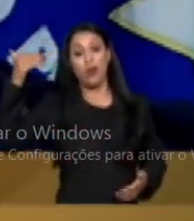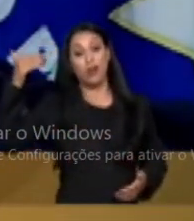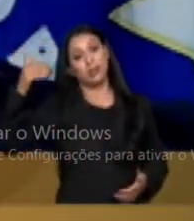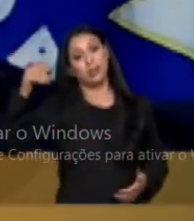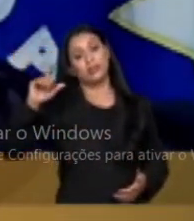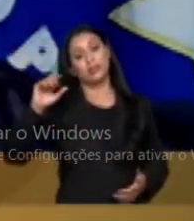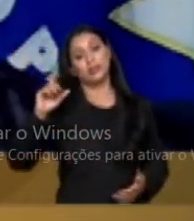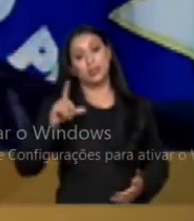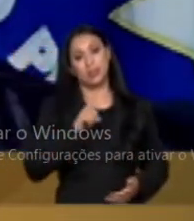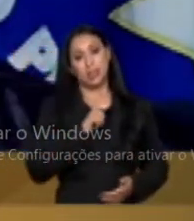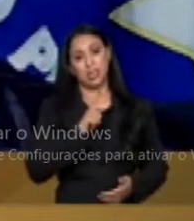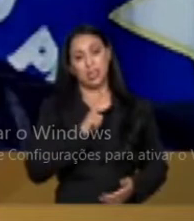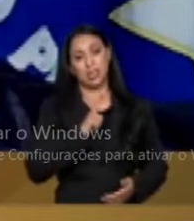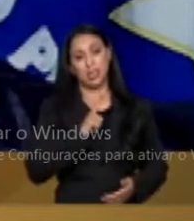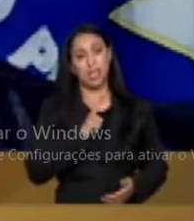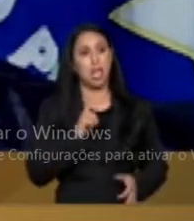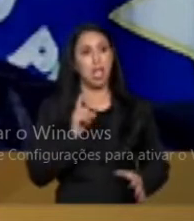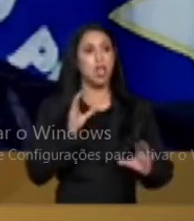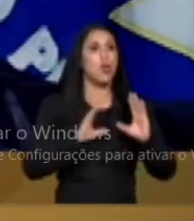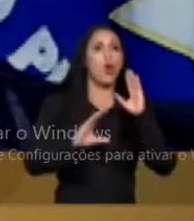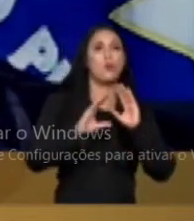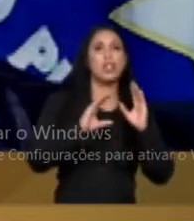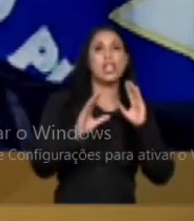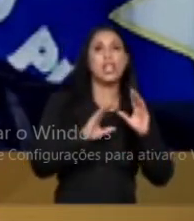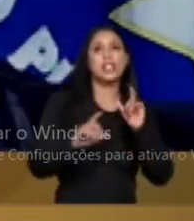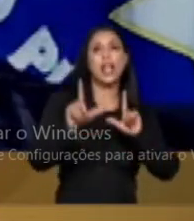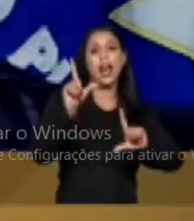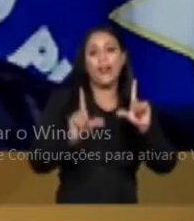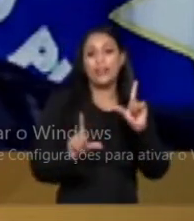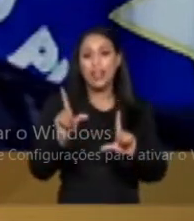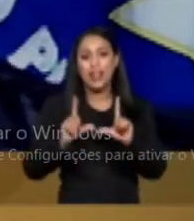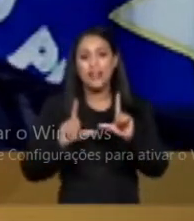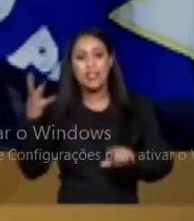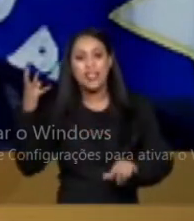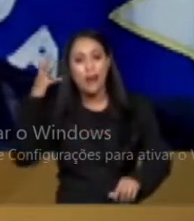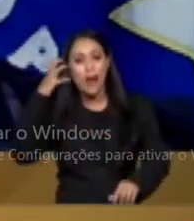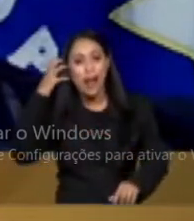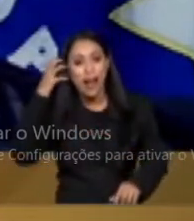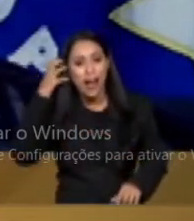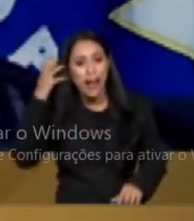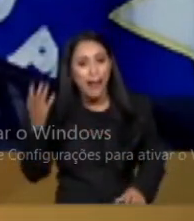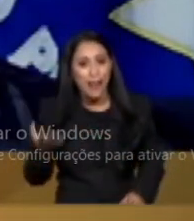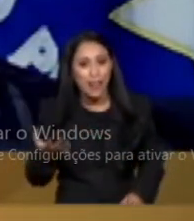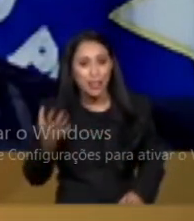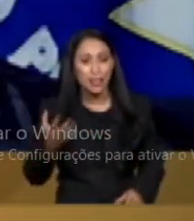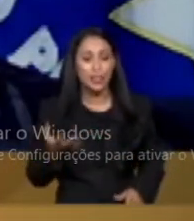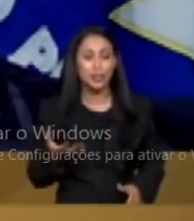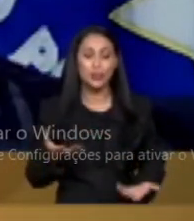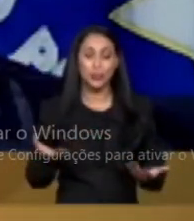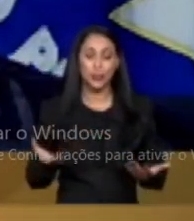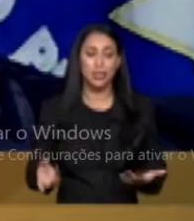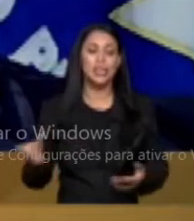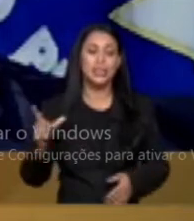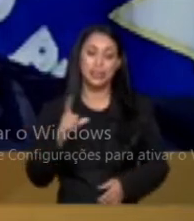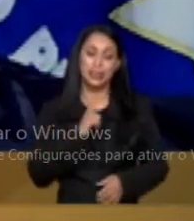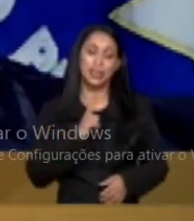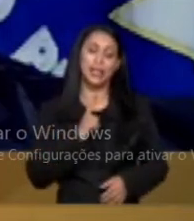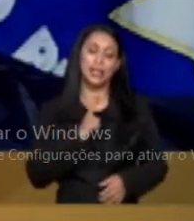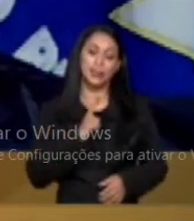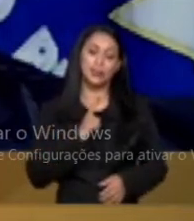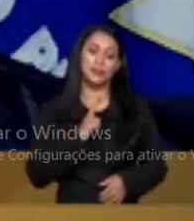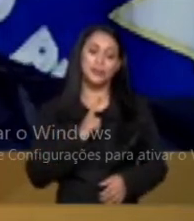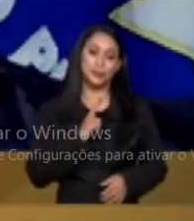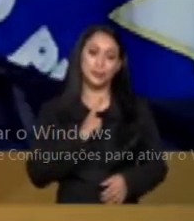é proprietário de meios de comunicação, de televisão e rádio, quem tem